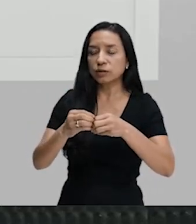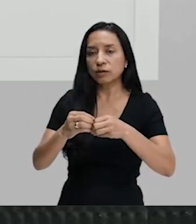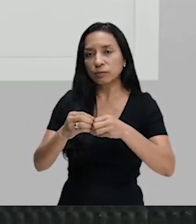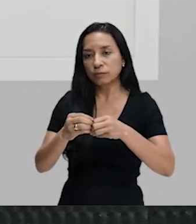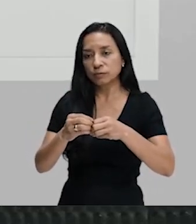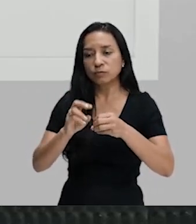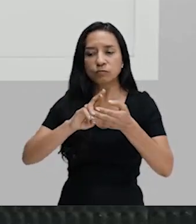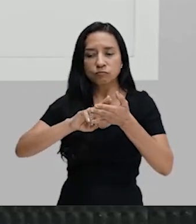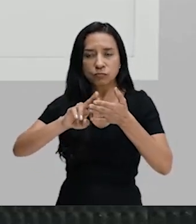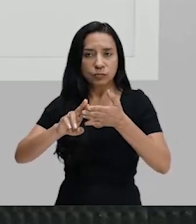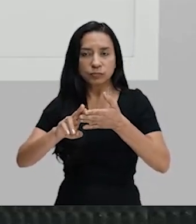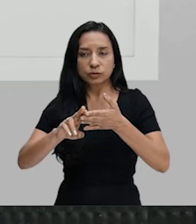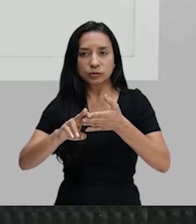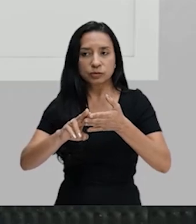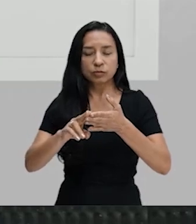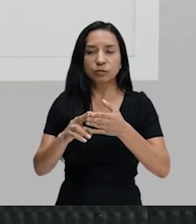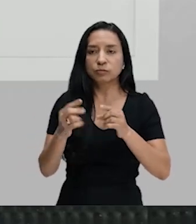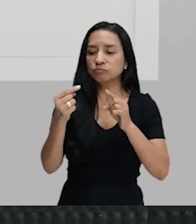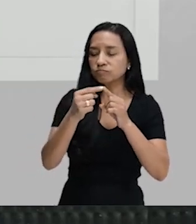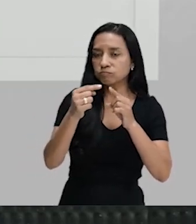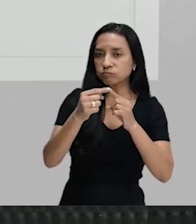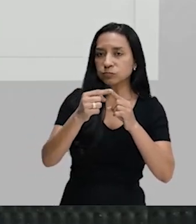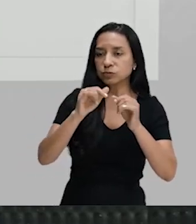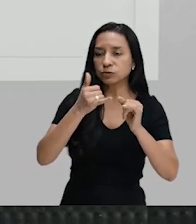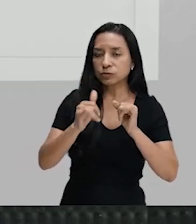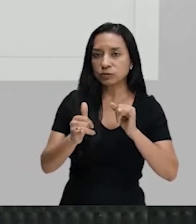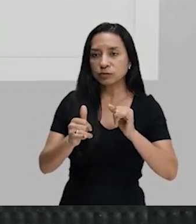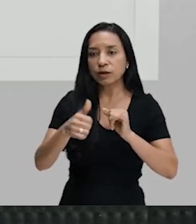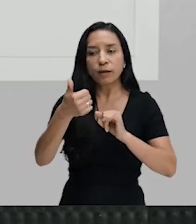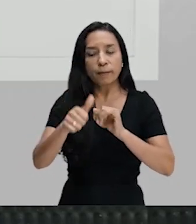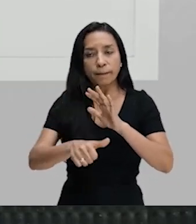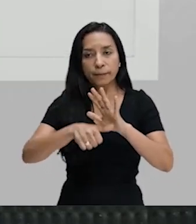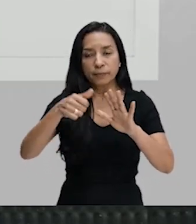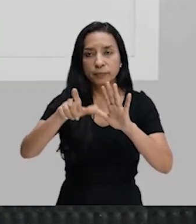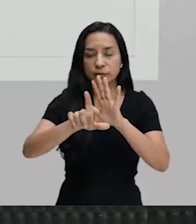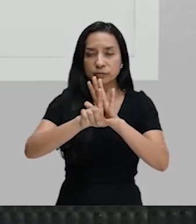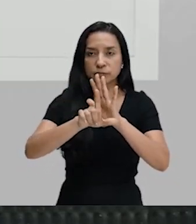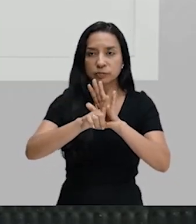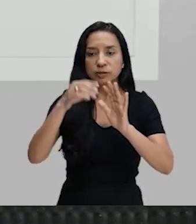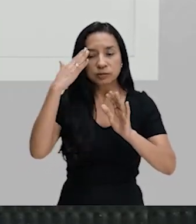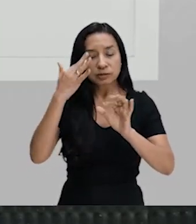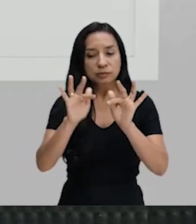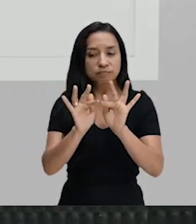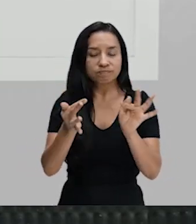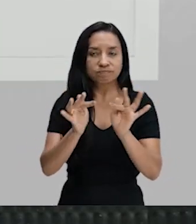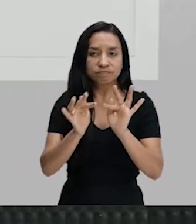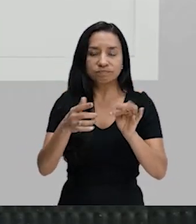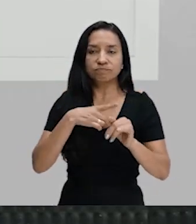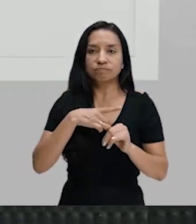a sua energia interna. Então é o seguinte, a primeira lei para a gente entender é muito simples. Então nós temos aqui